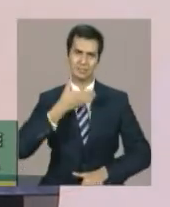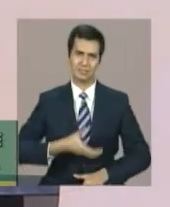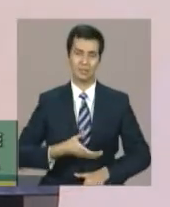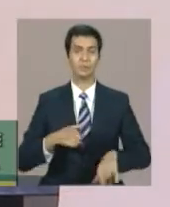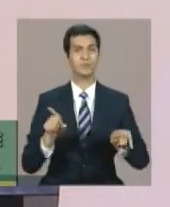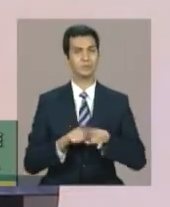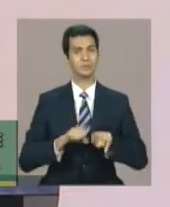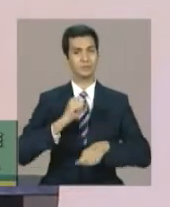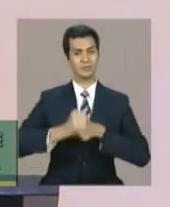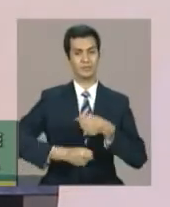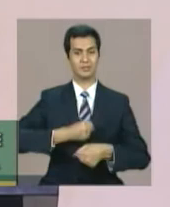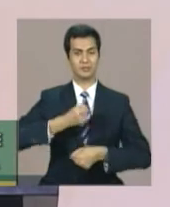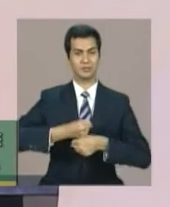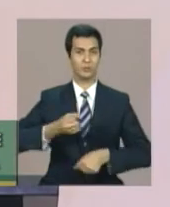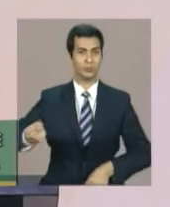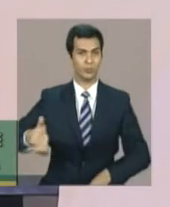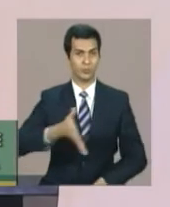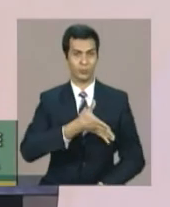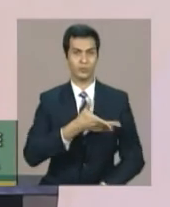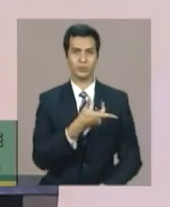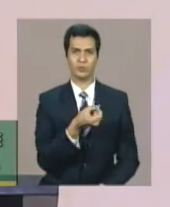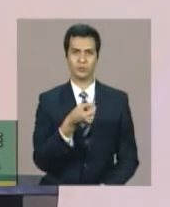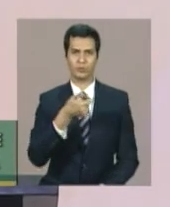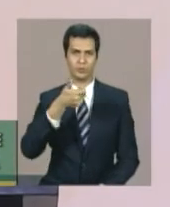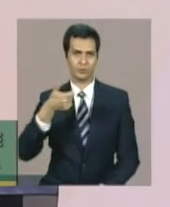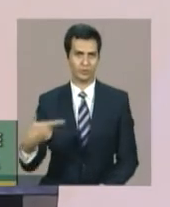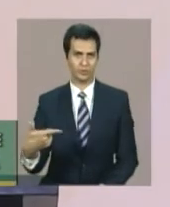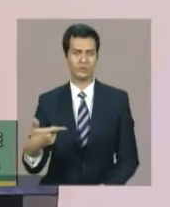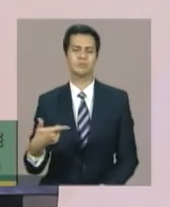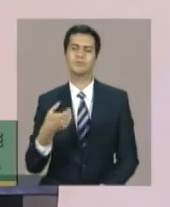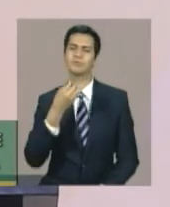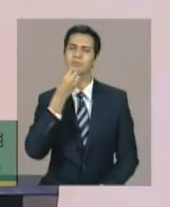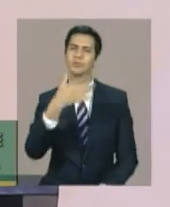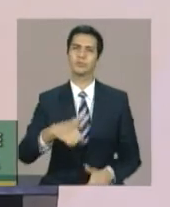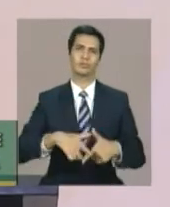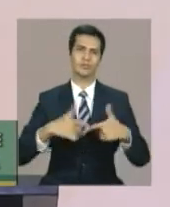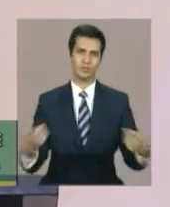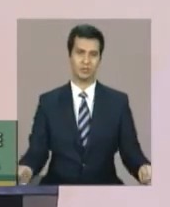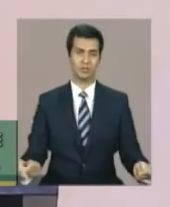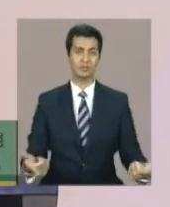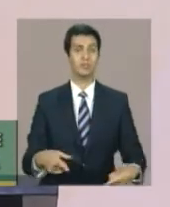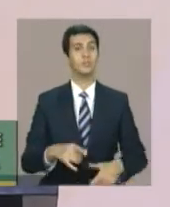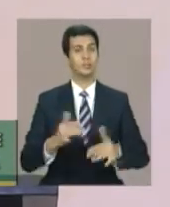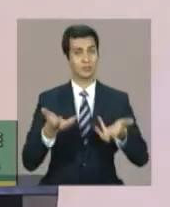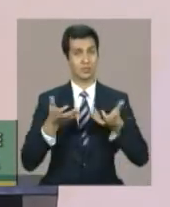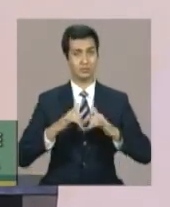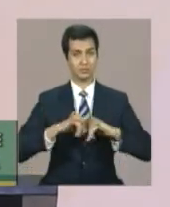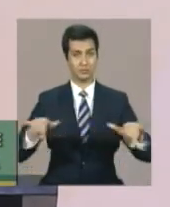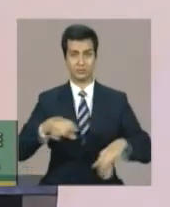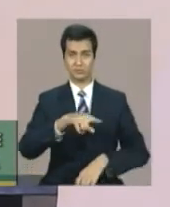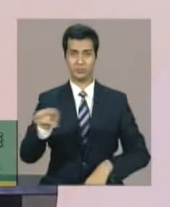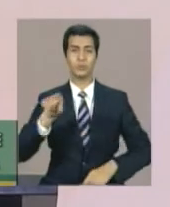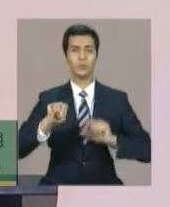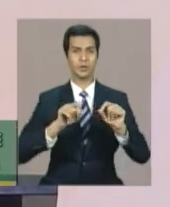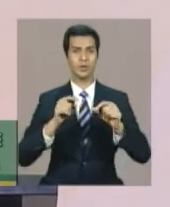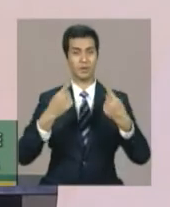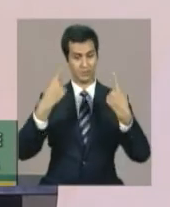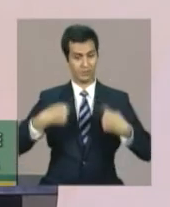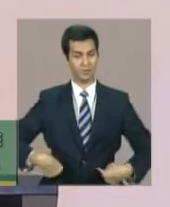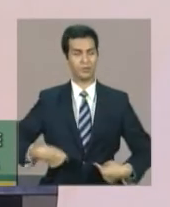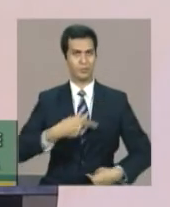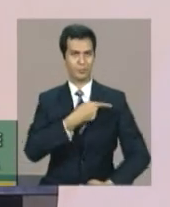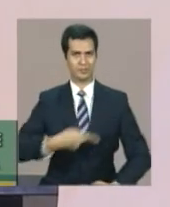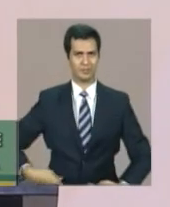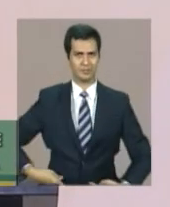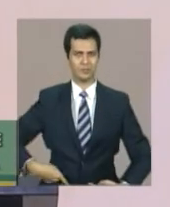eu quero dizer para vocês que essa presidenta aqui tem certeza que nós